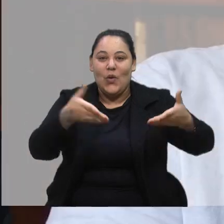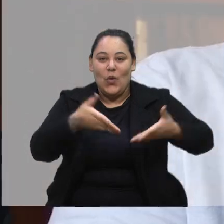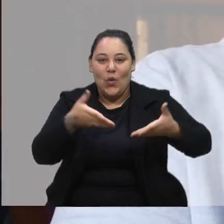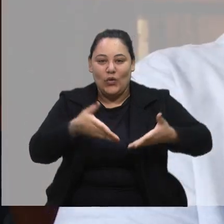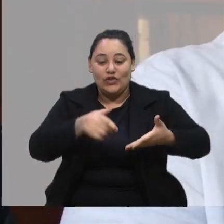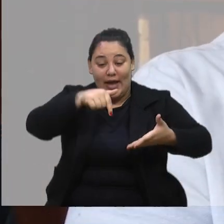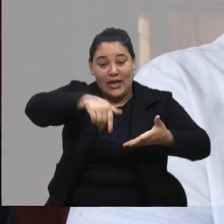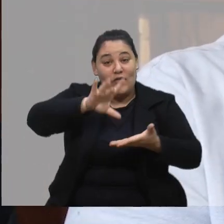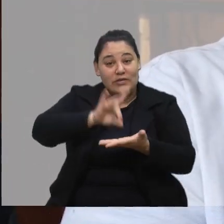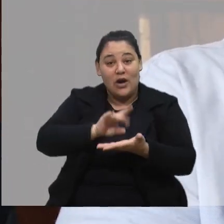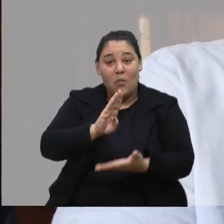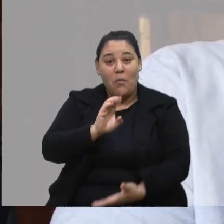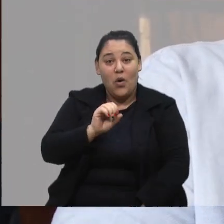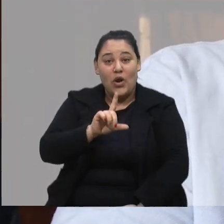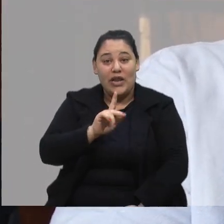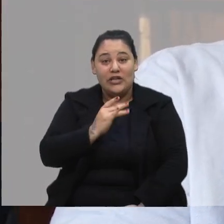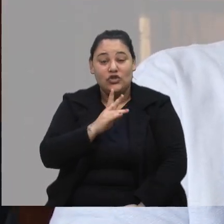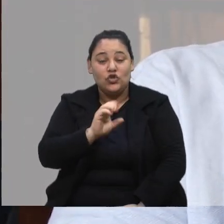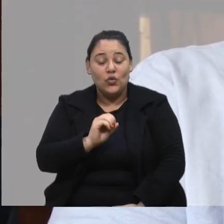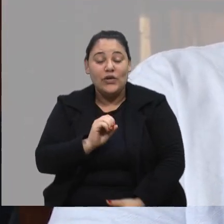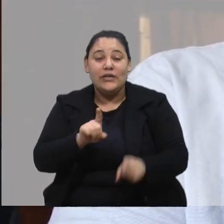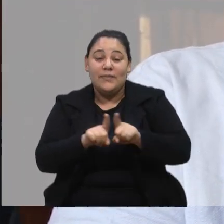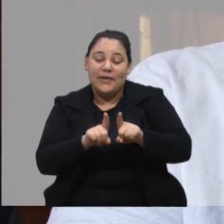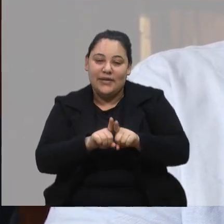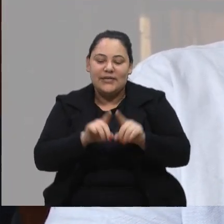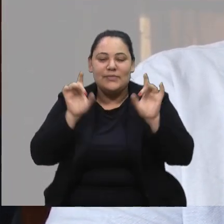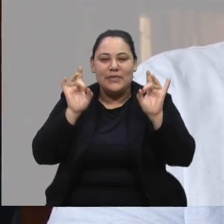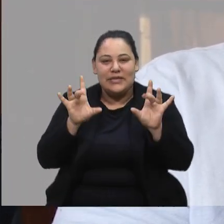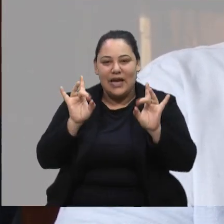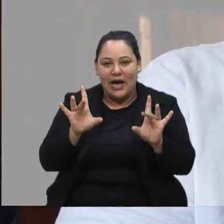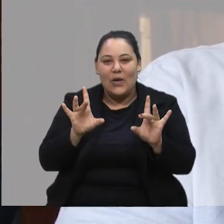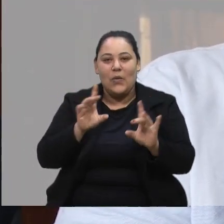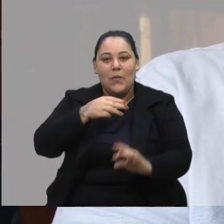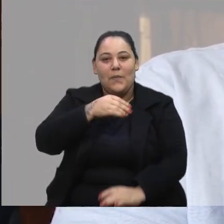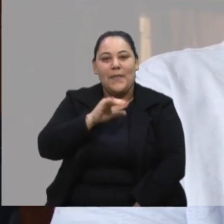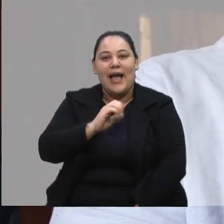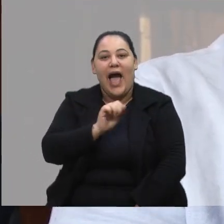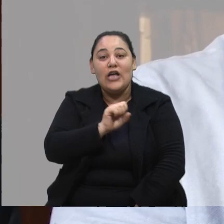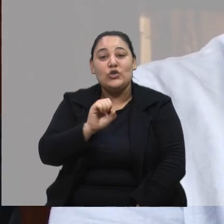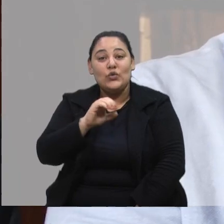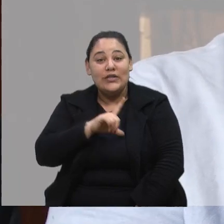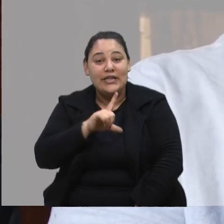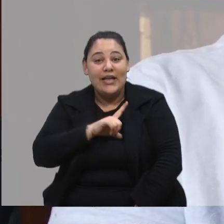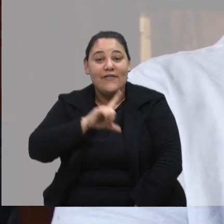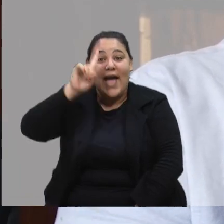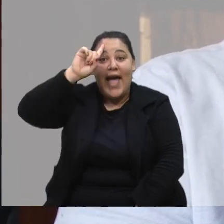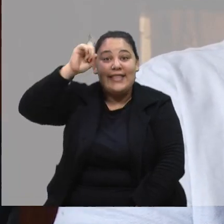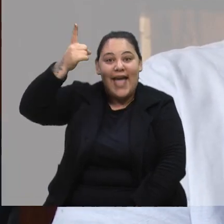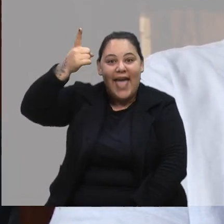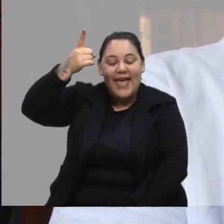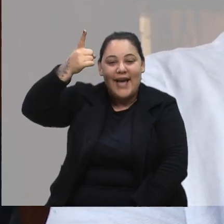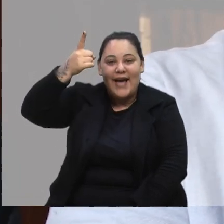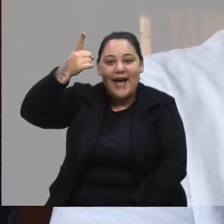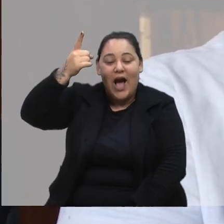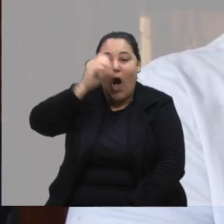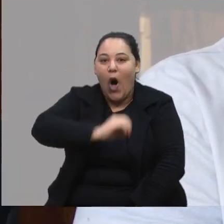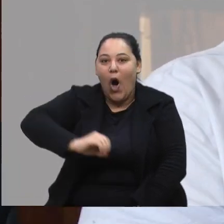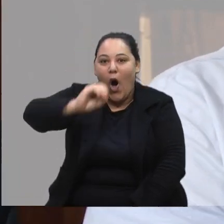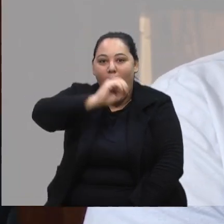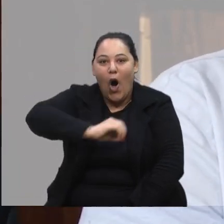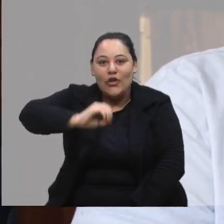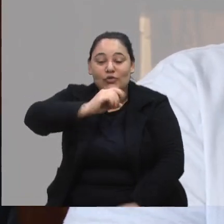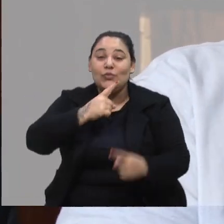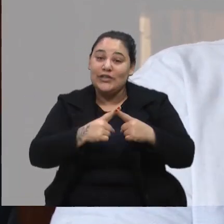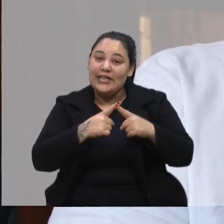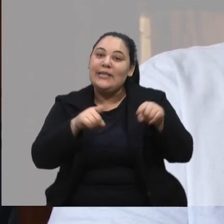em especial o Nicásio, que teve essa ideia brilhante, como o Chiruzinho também era muito amigo